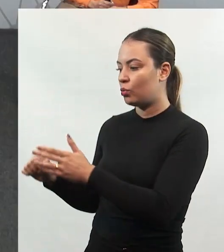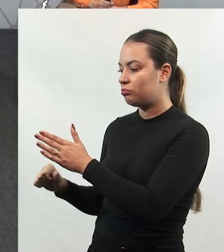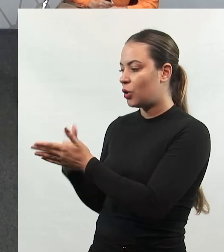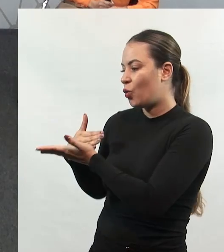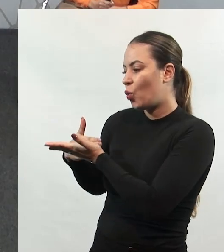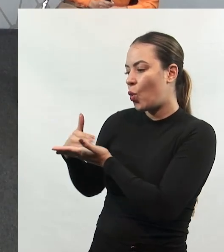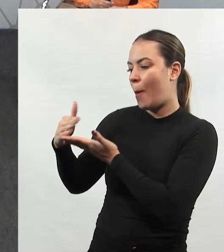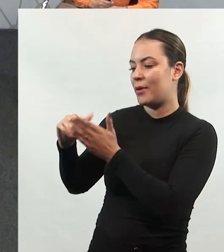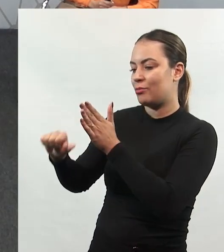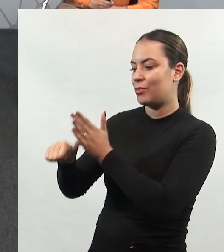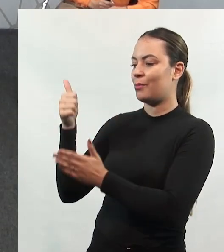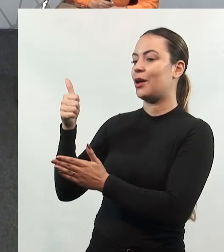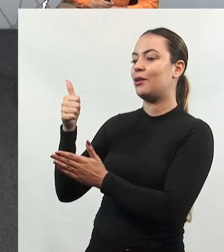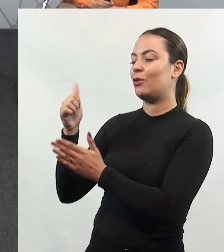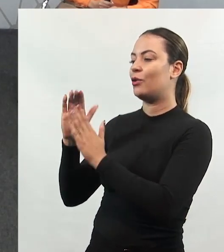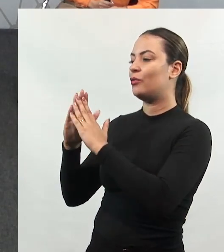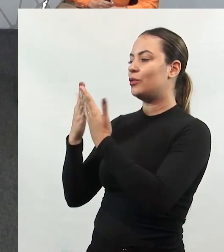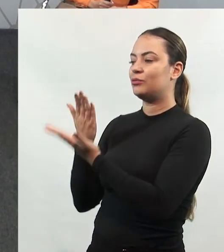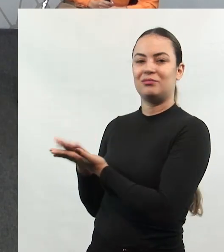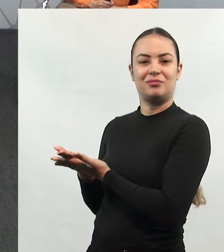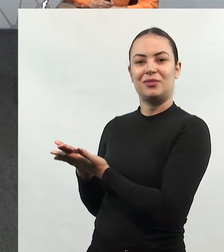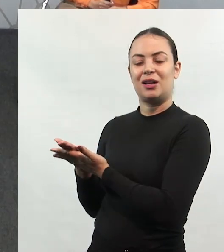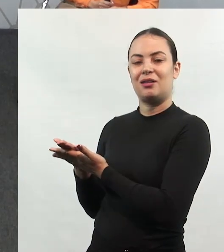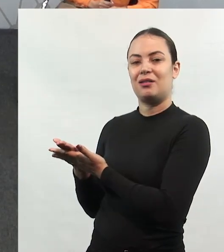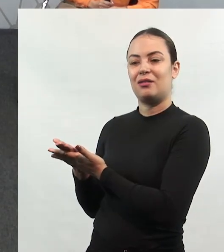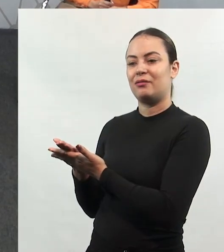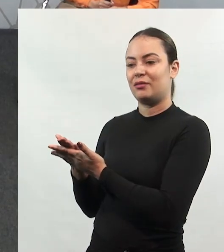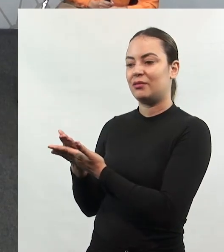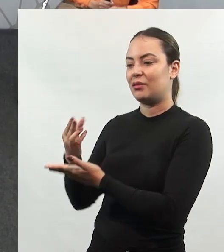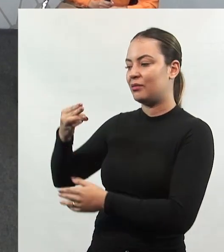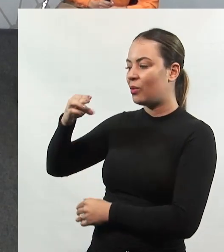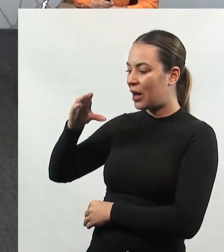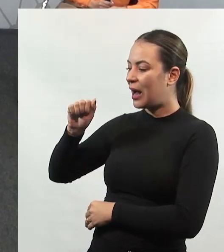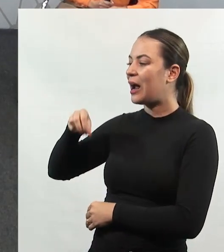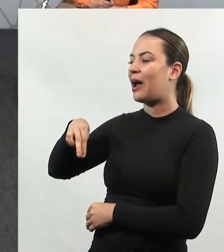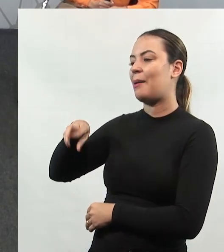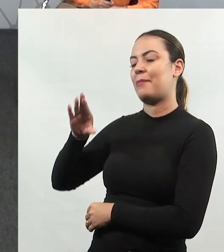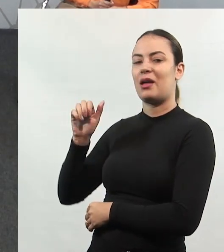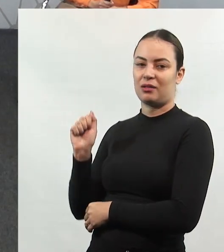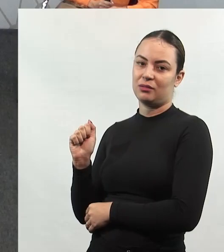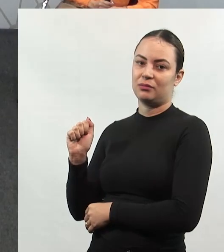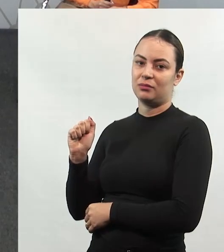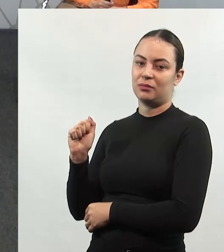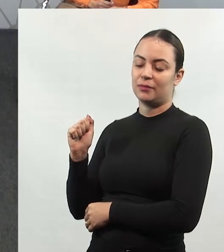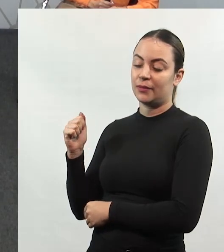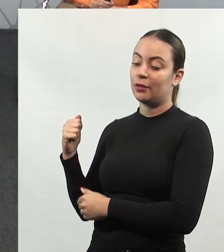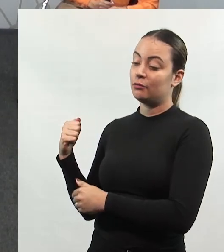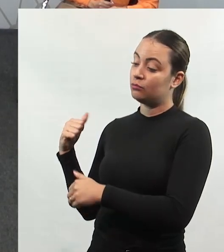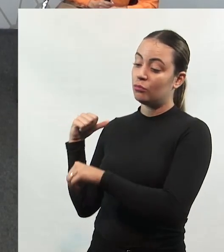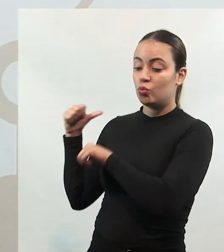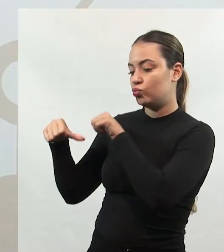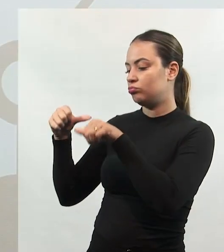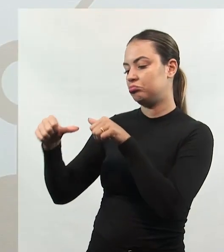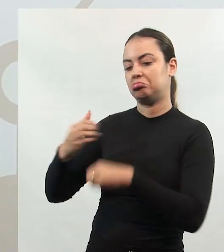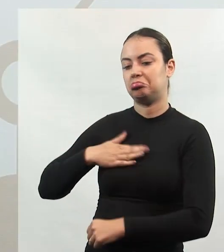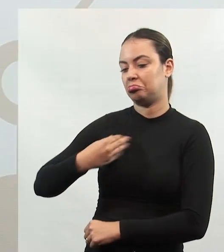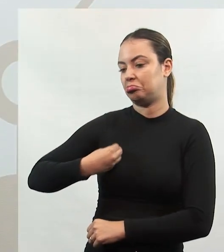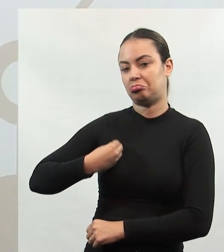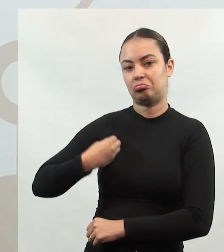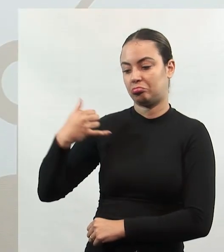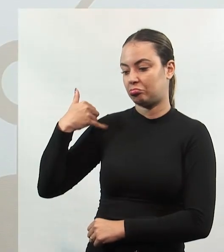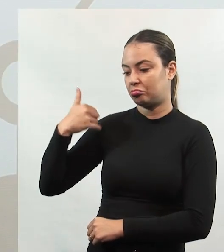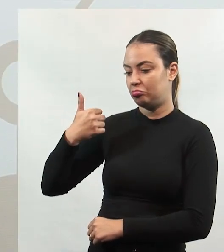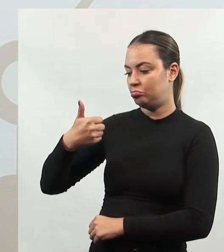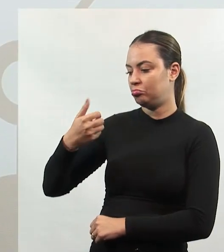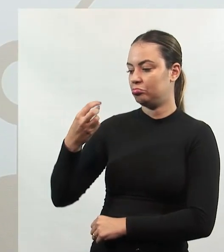saí, rodei aí, né? Foi muito boa a experiência, porque passei por todos os níveis, e até fazer o concurso para o IFRO